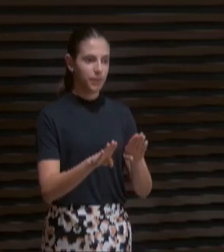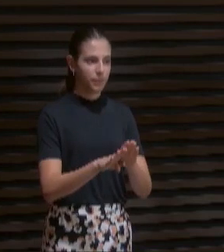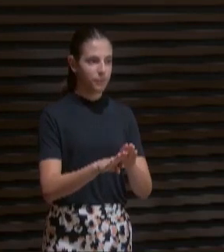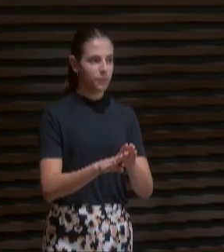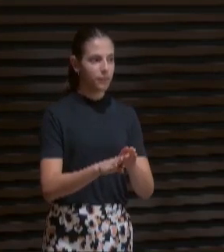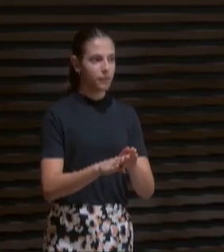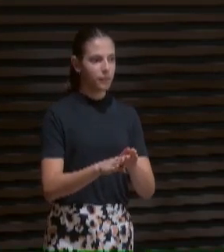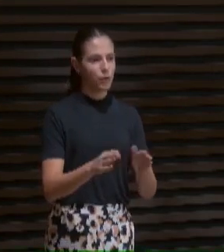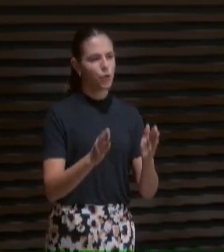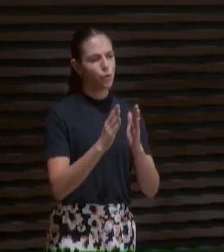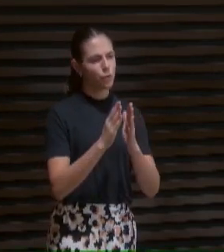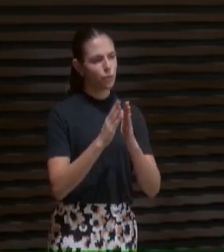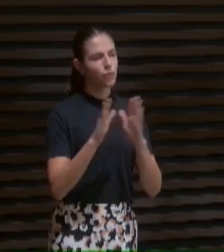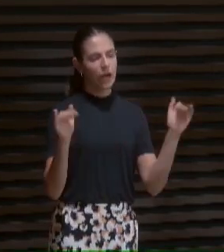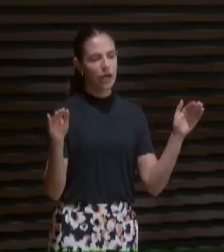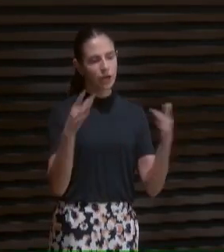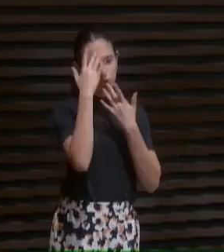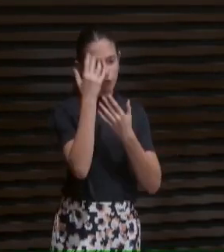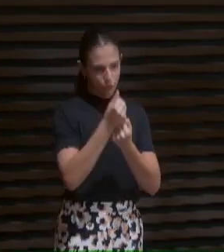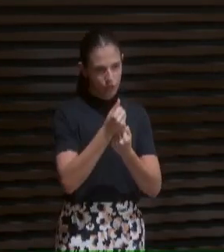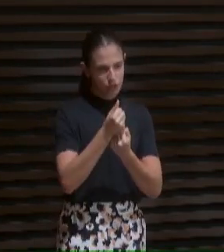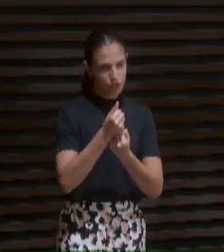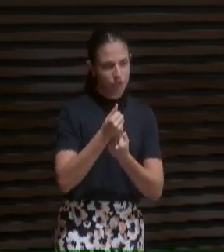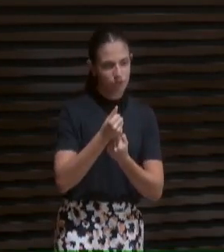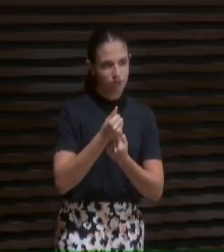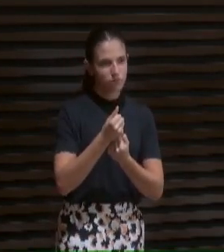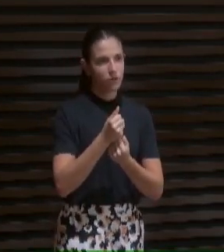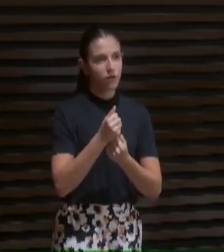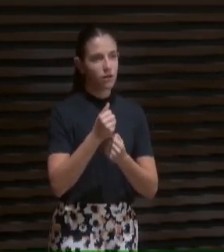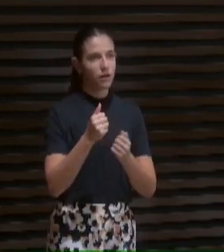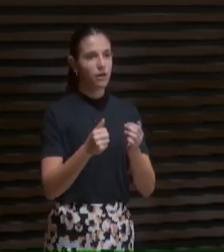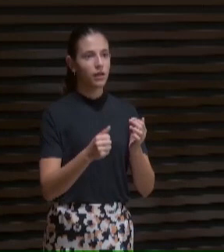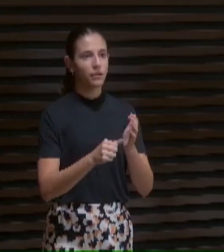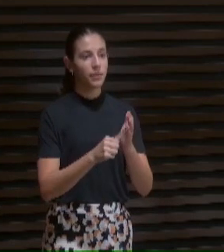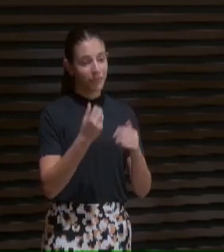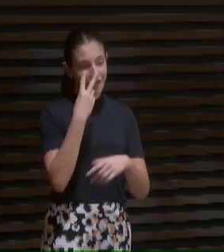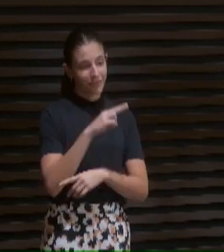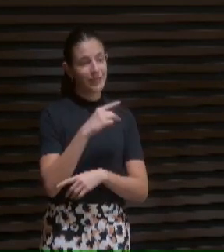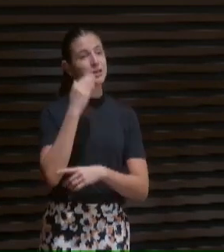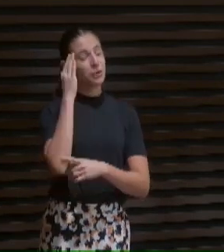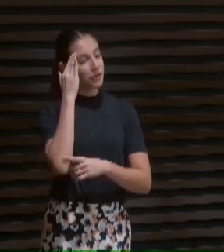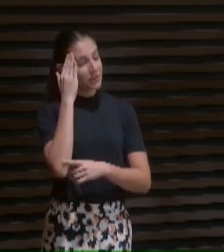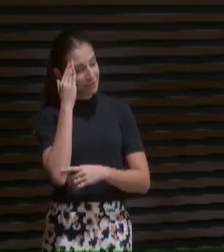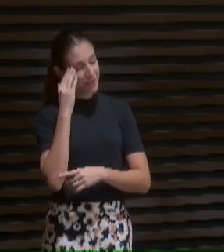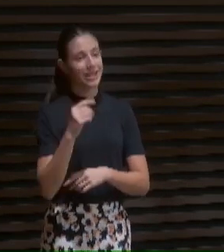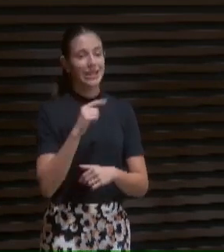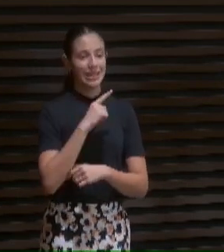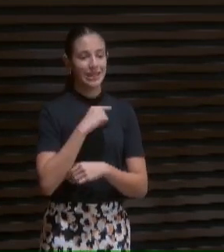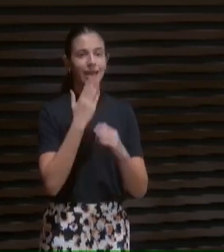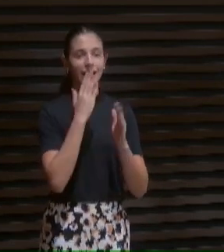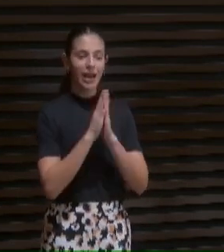um anjo forte. Aí é a primeira vez que eu fui ver que tem anjo forte e tem anjo fraco. Porque se tem anjo forte é porque tem